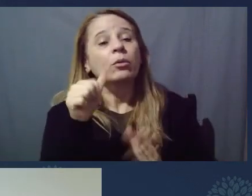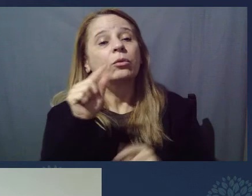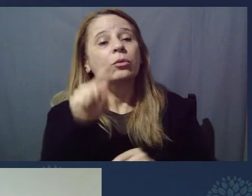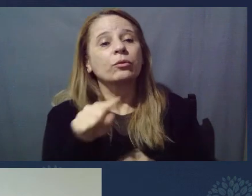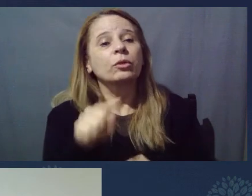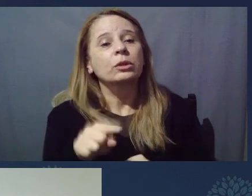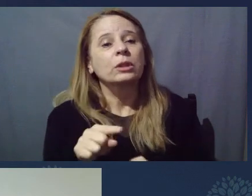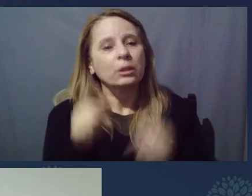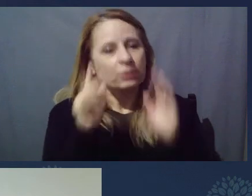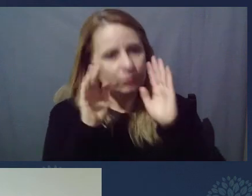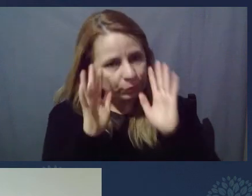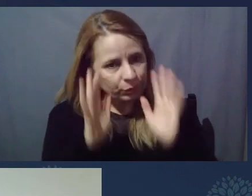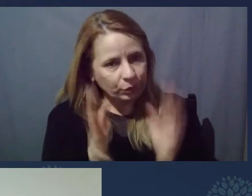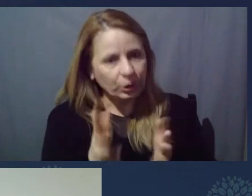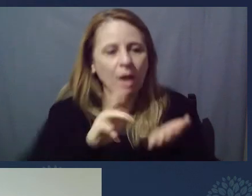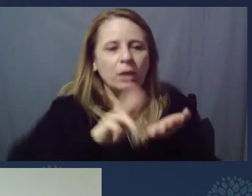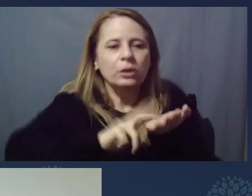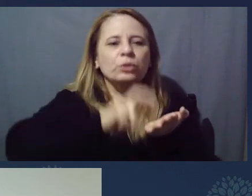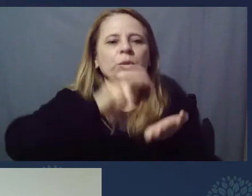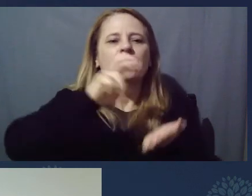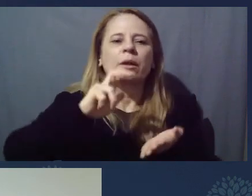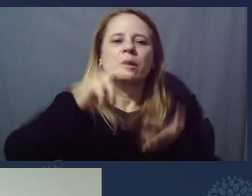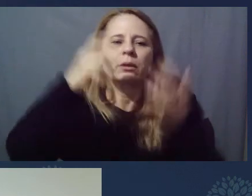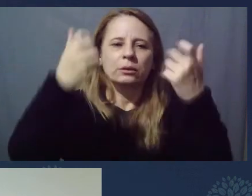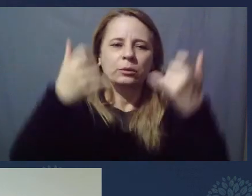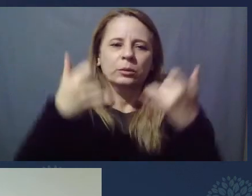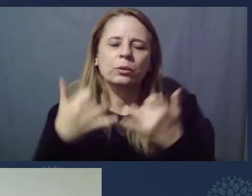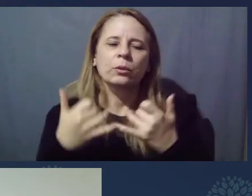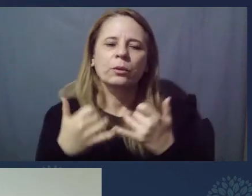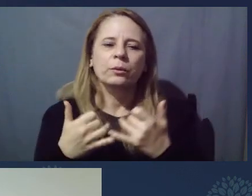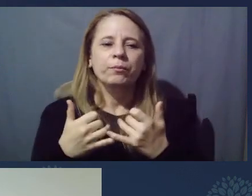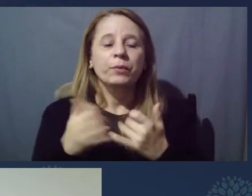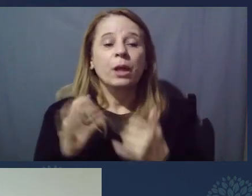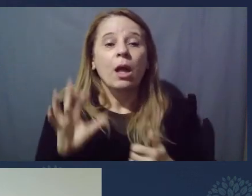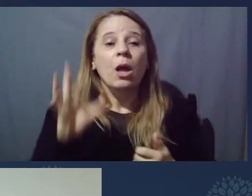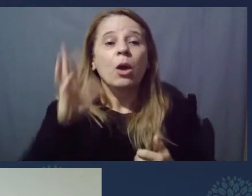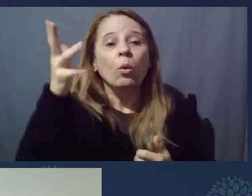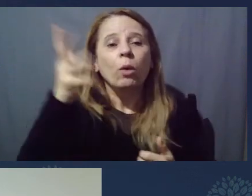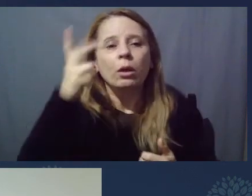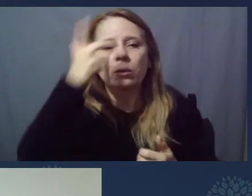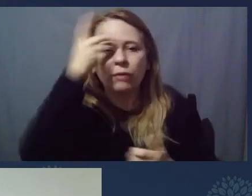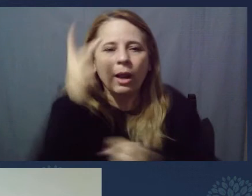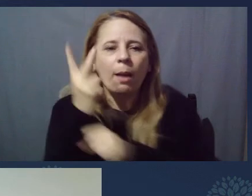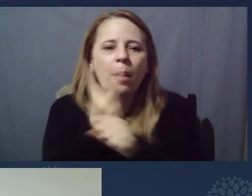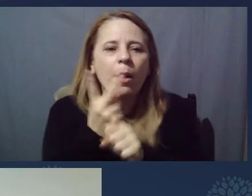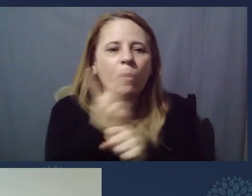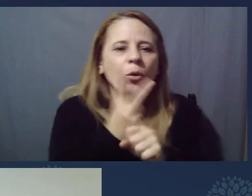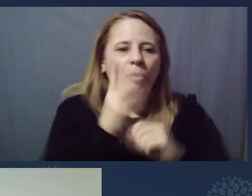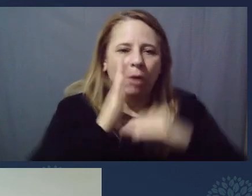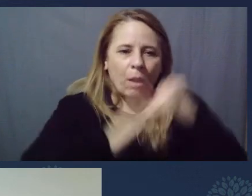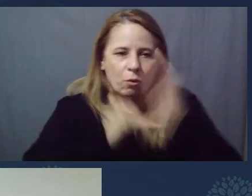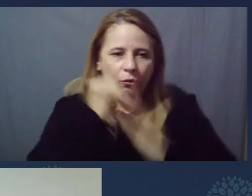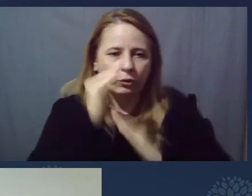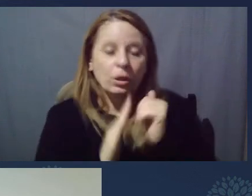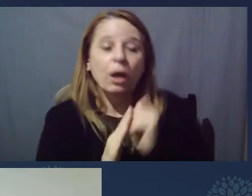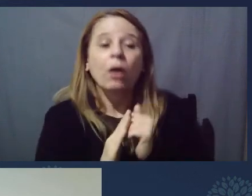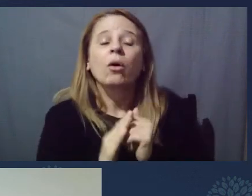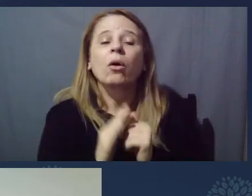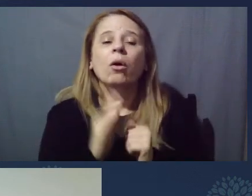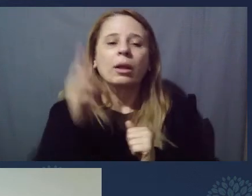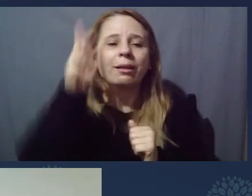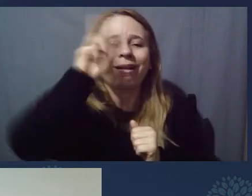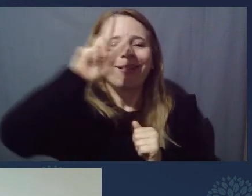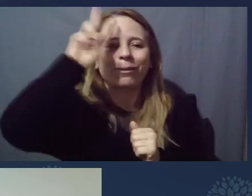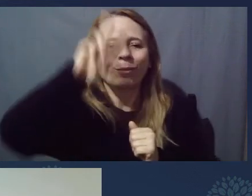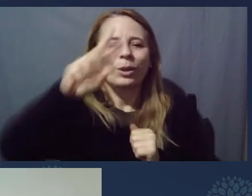foi dito de manhã já, que é assim, quando a gente fala para procurar outros profissionais, a gente está sempre